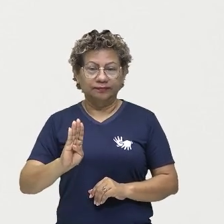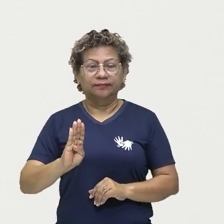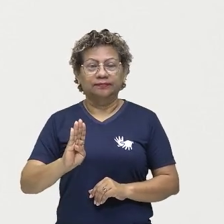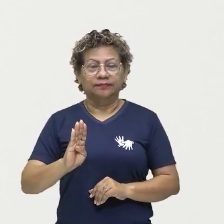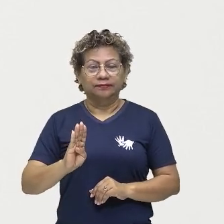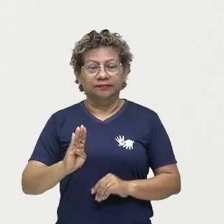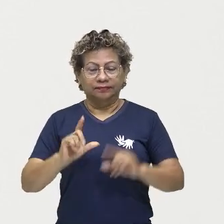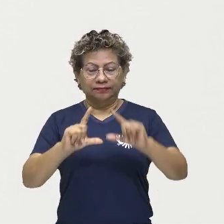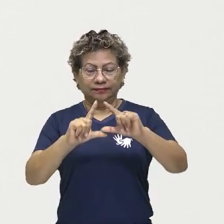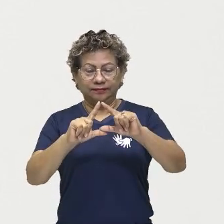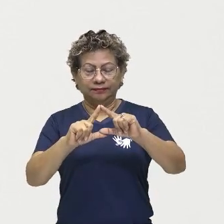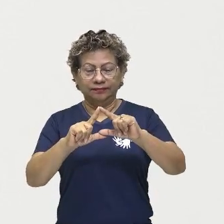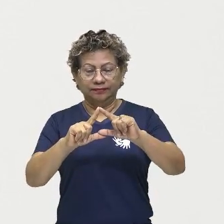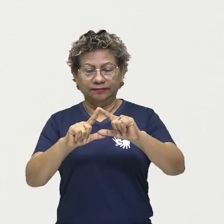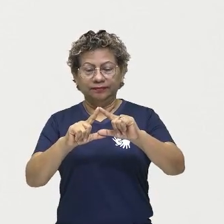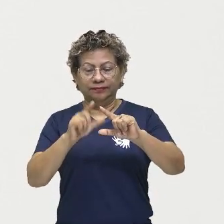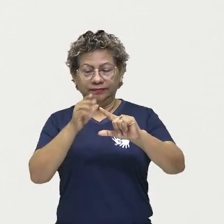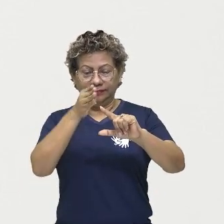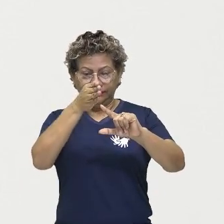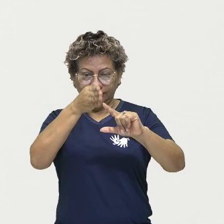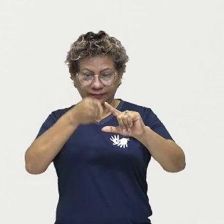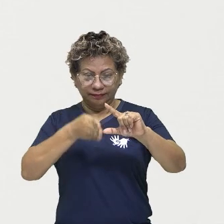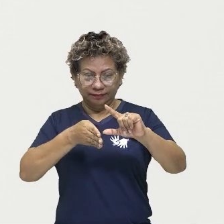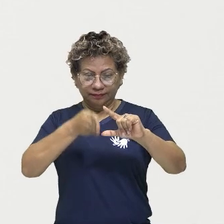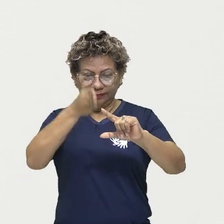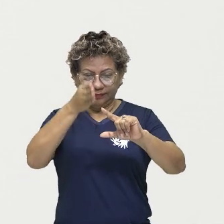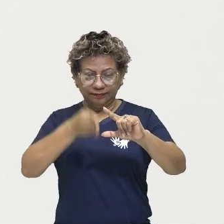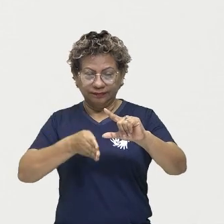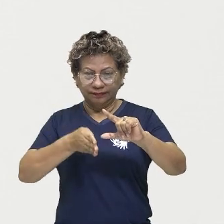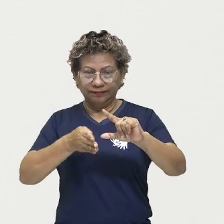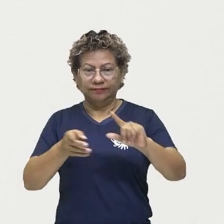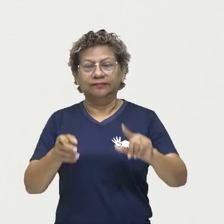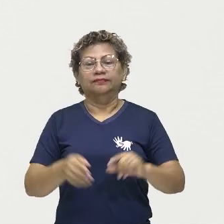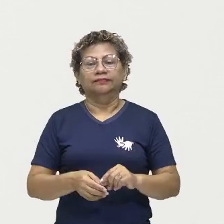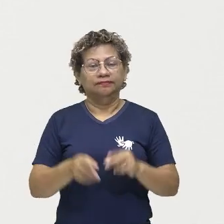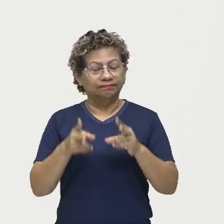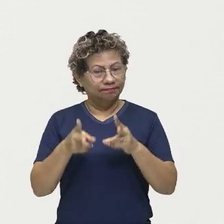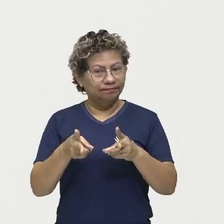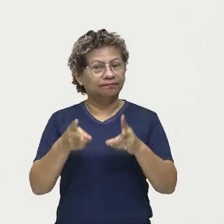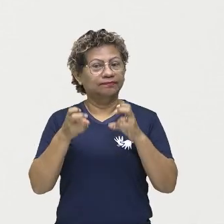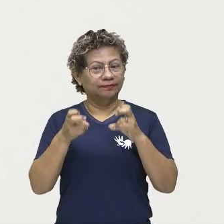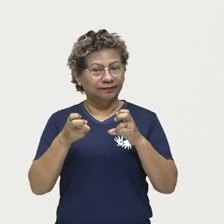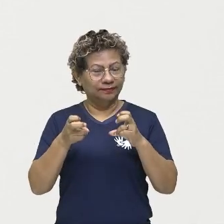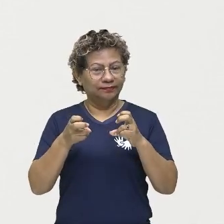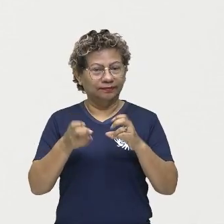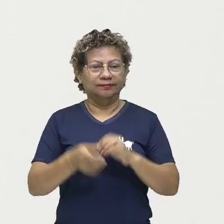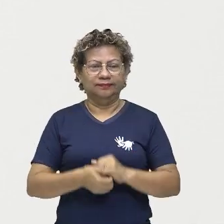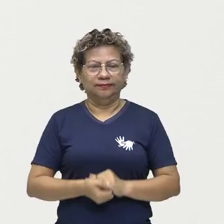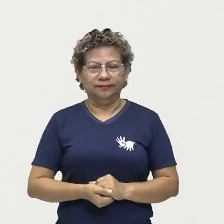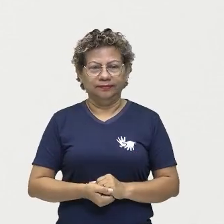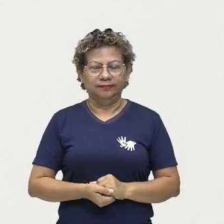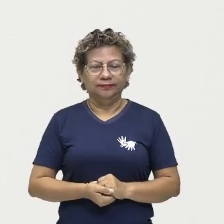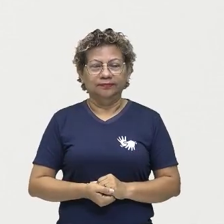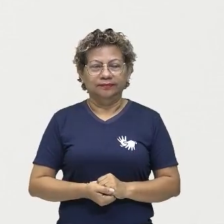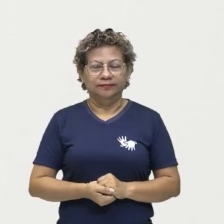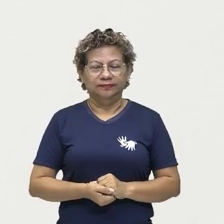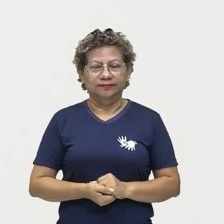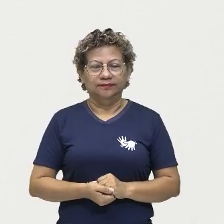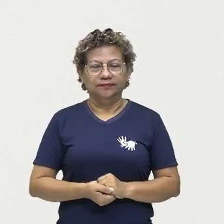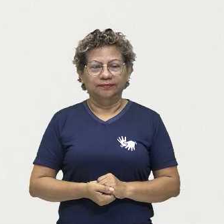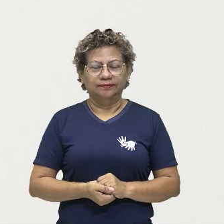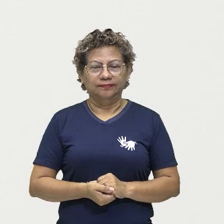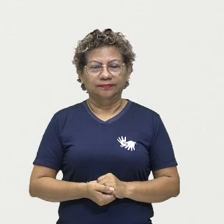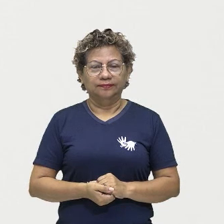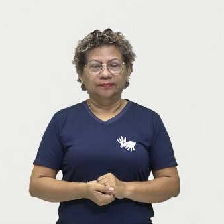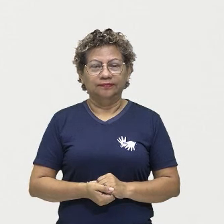certo? A mediatriz é uma reta perpendicular à reta suporte, saindo do ponto médio,